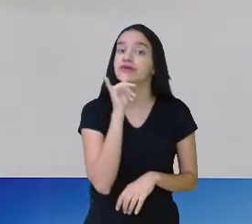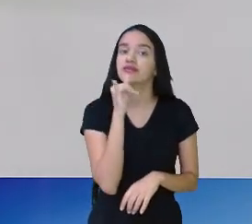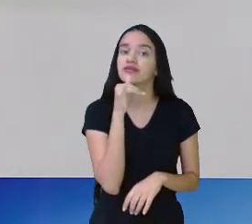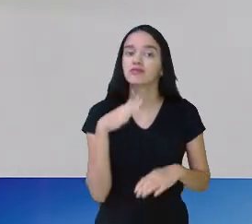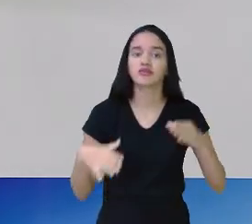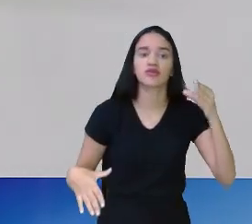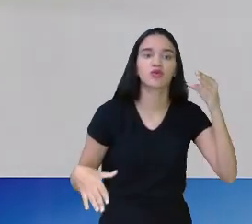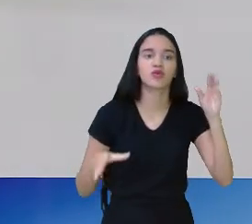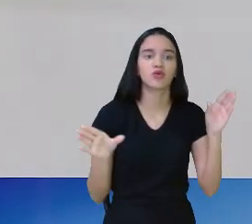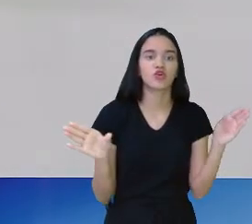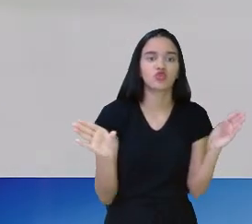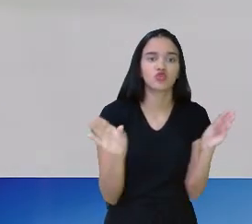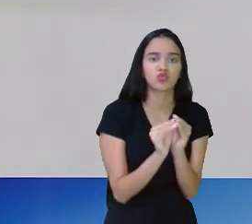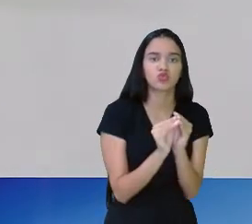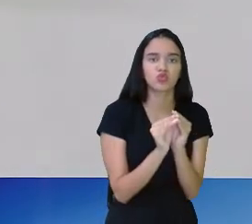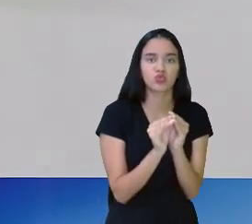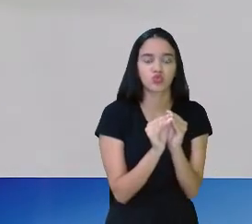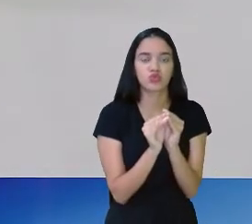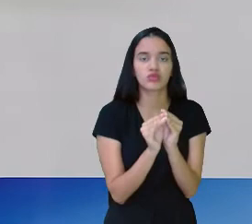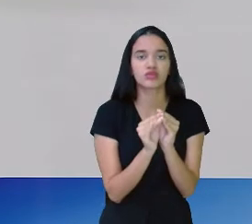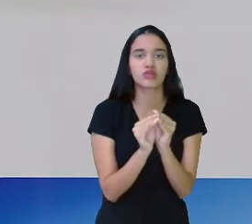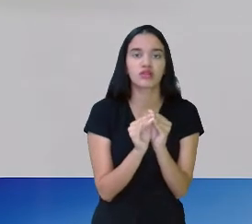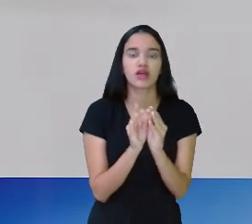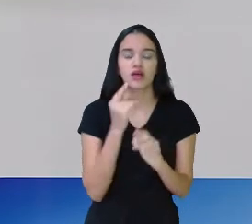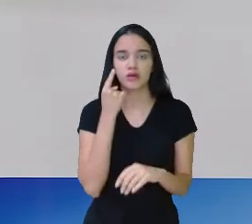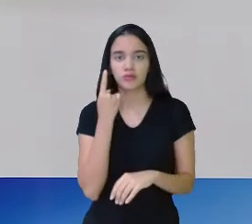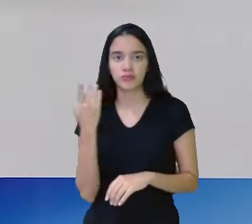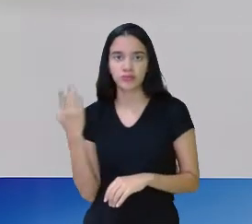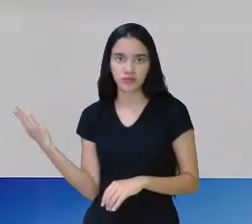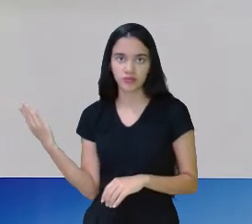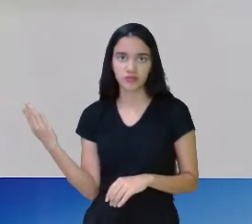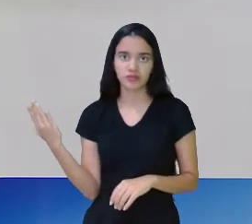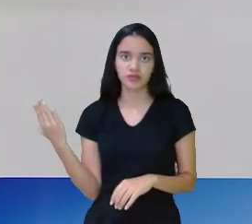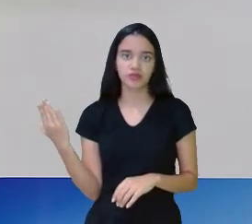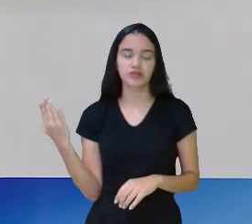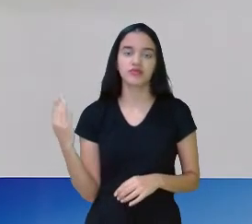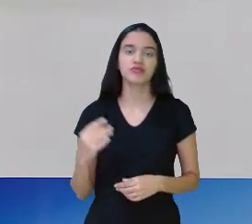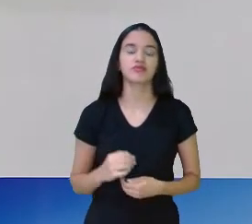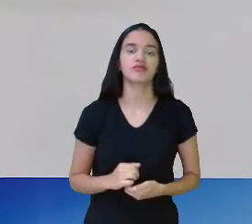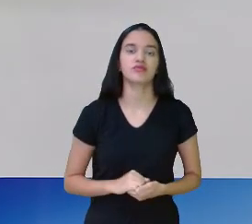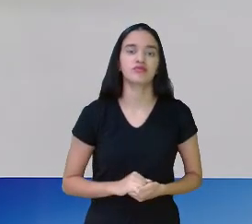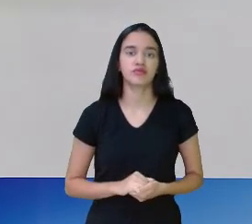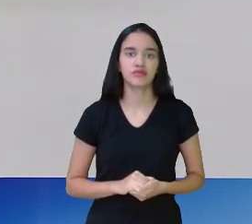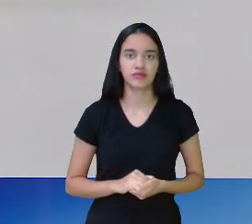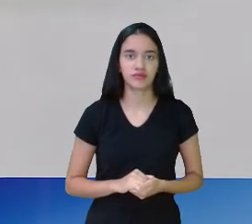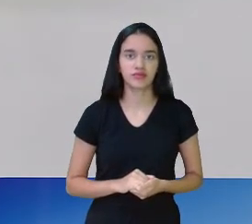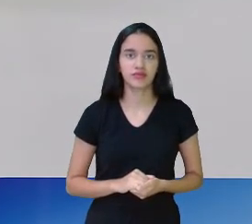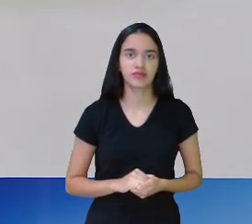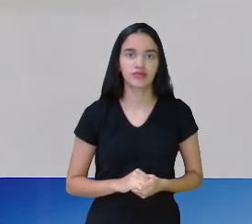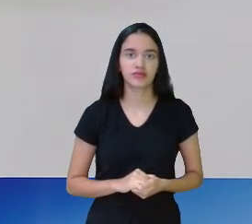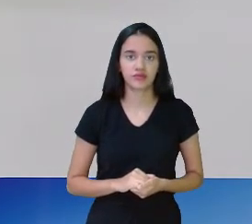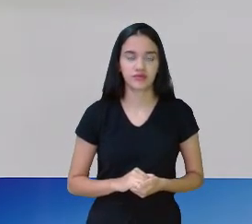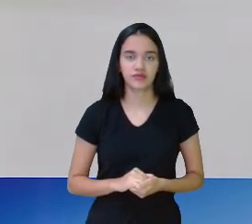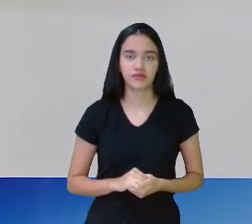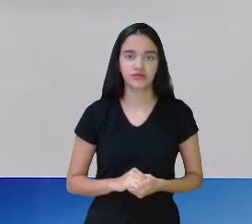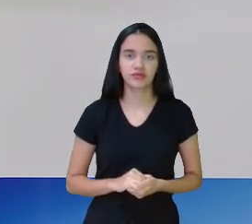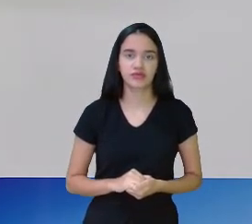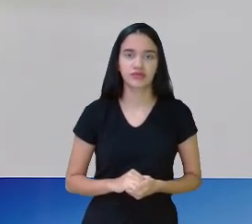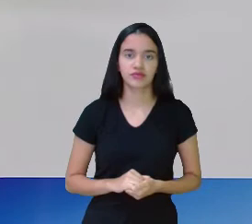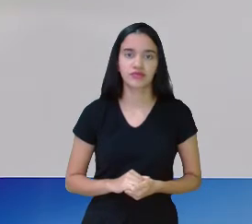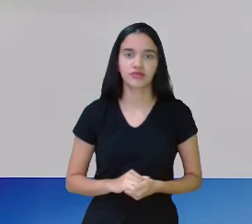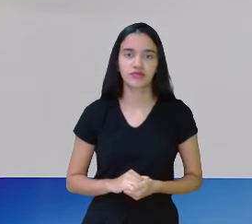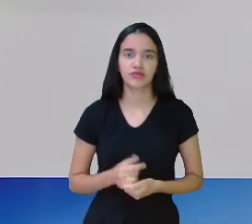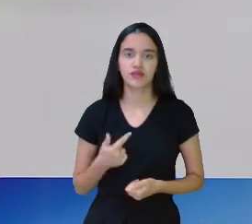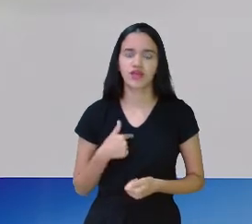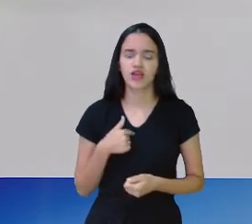eu juntar 2 retângulos como esses 2 retângulos médios, eu tenho uma... Deixa eu